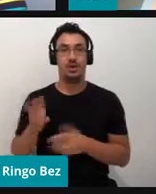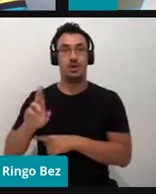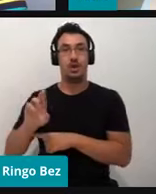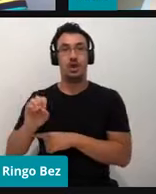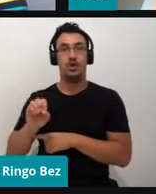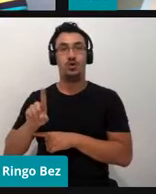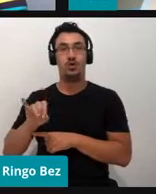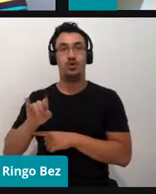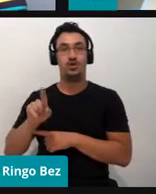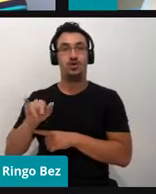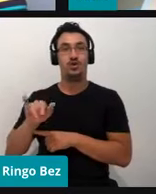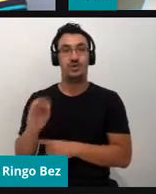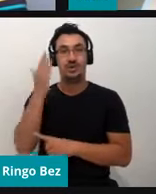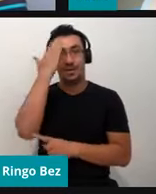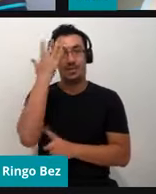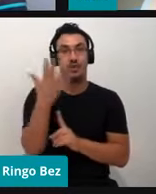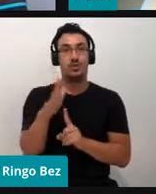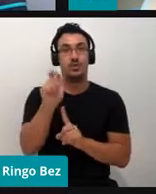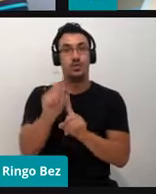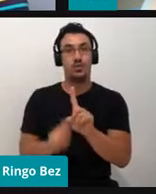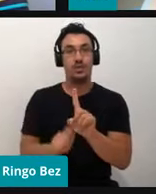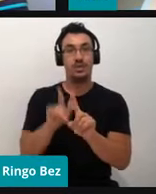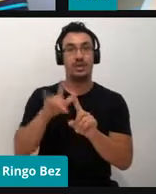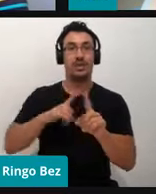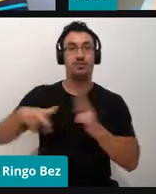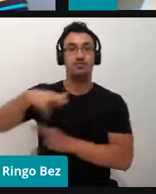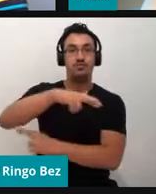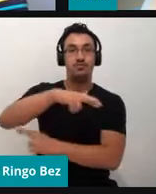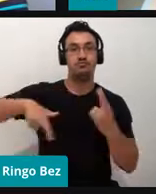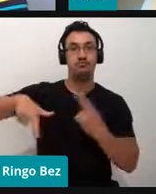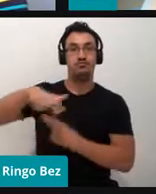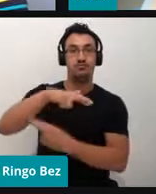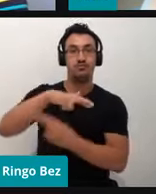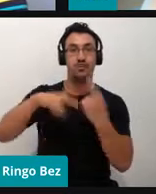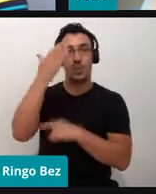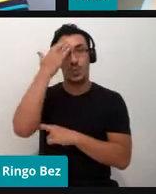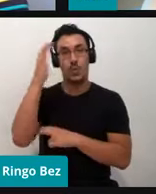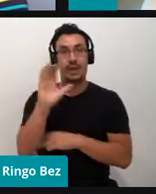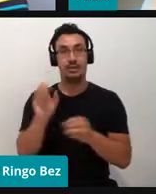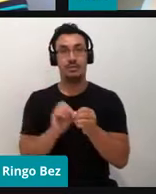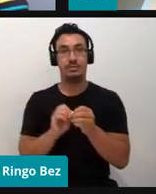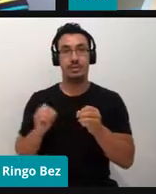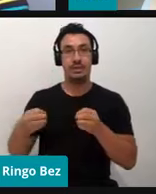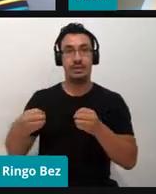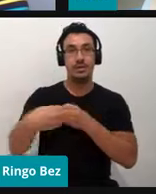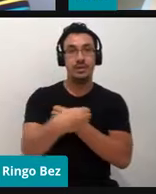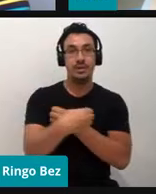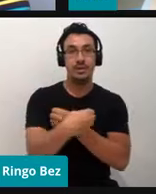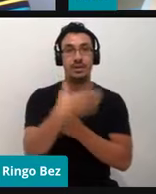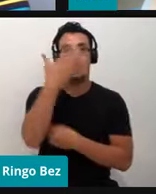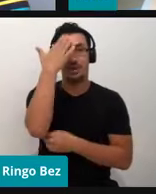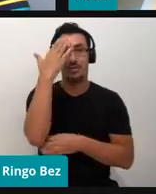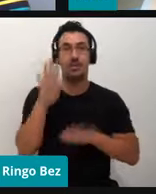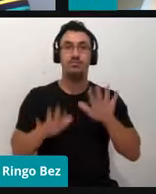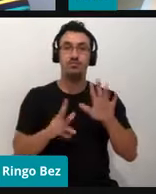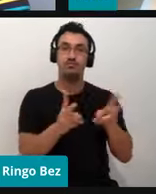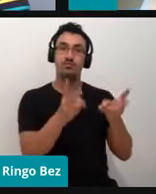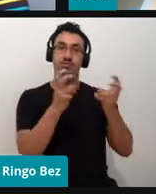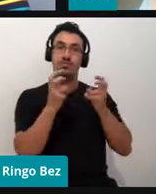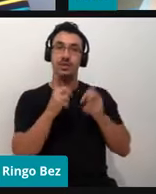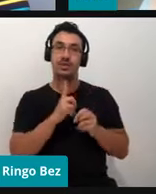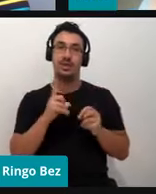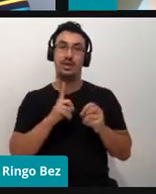quase mais de um mês com um sistema de rodízio na grande Curitiba, né? As pessoas talvez não percebam muito porque existem as caixas